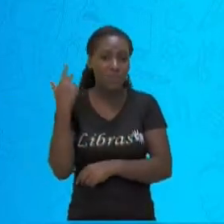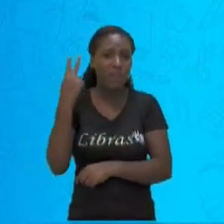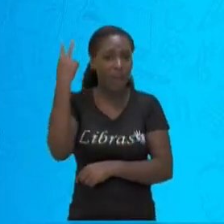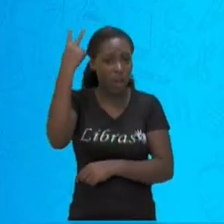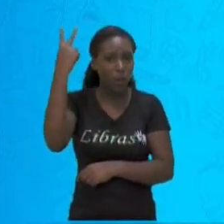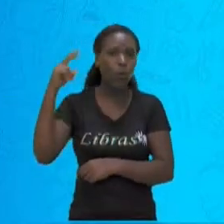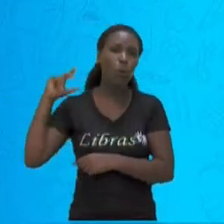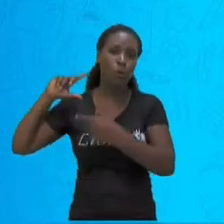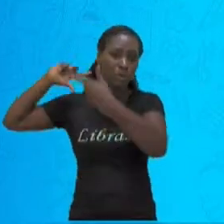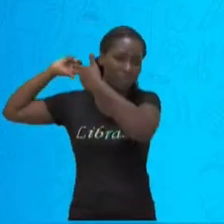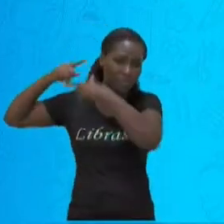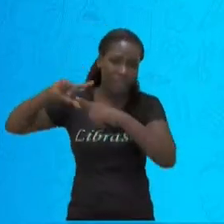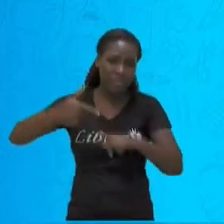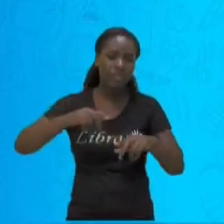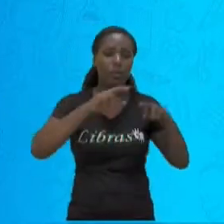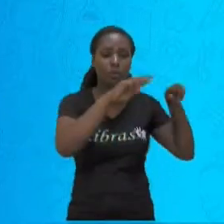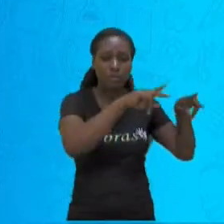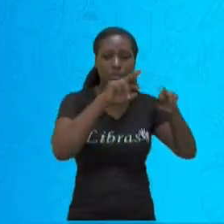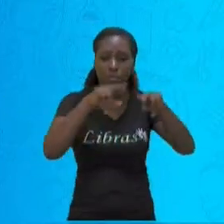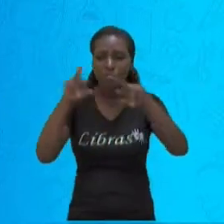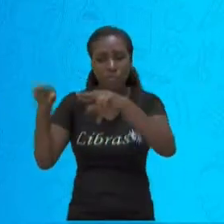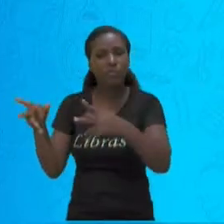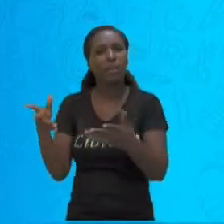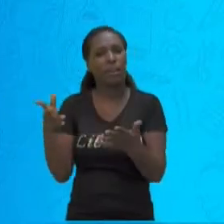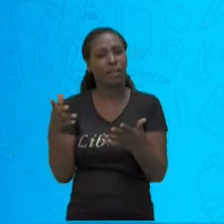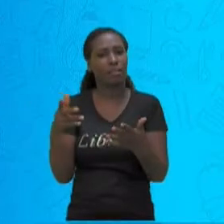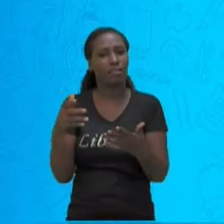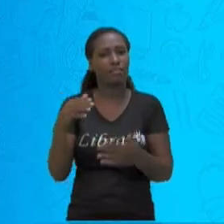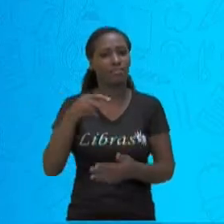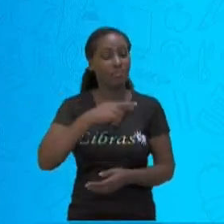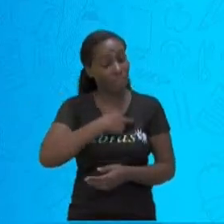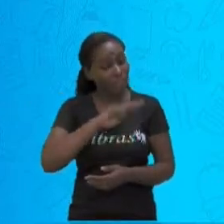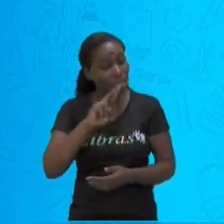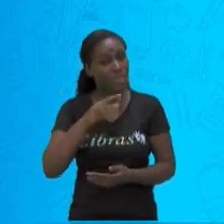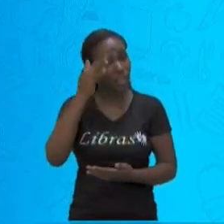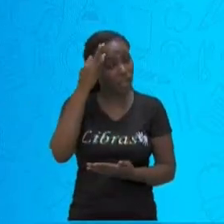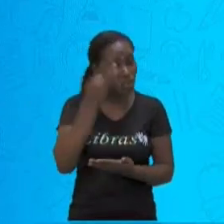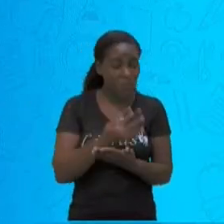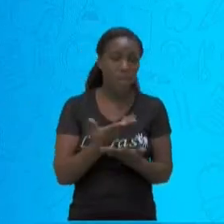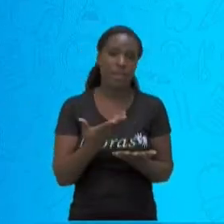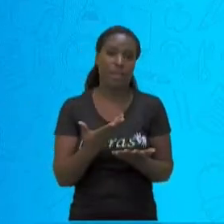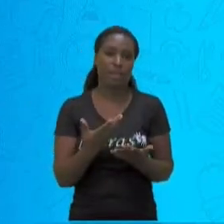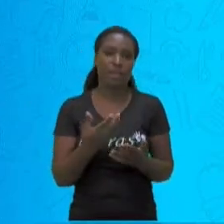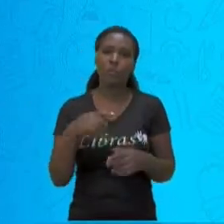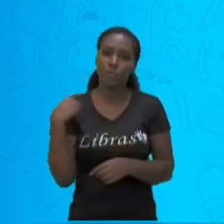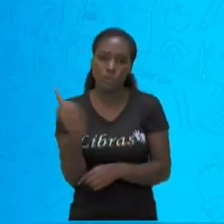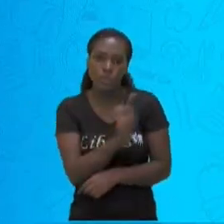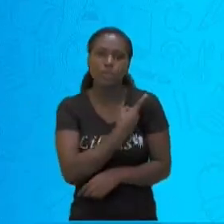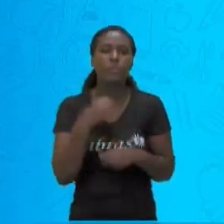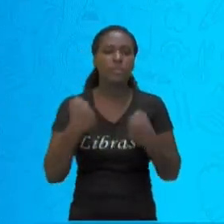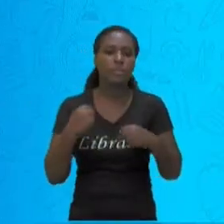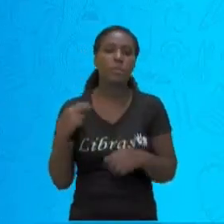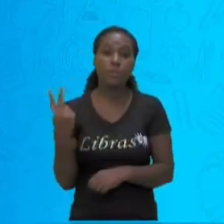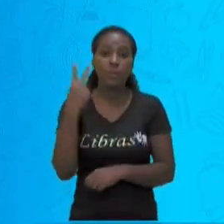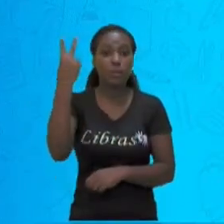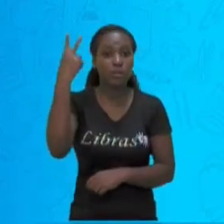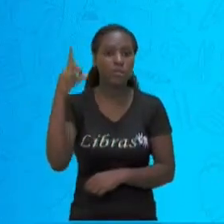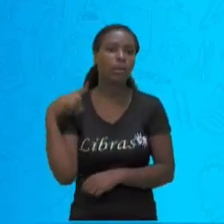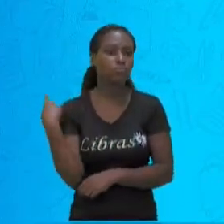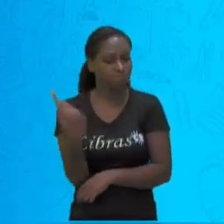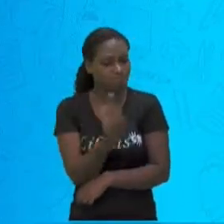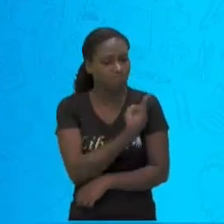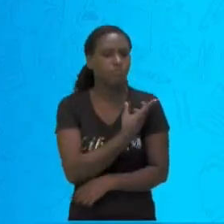Ok? As suas crenças. Devemos vivenciar, valorizar o que é nosso.